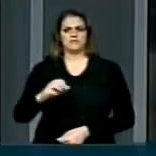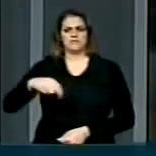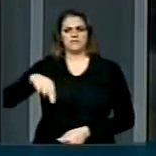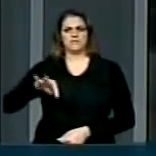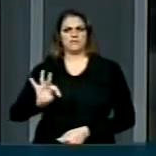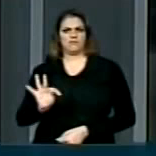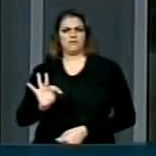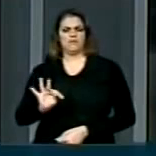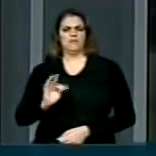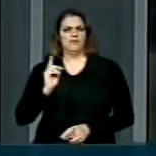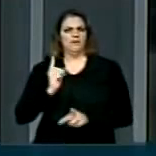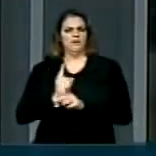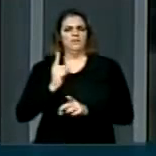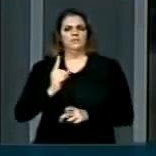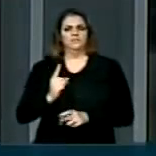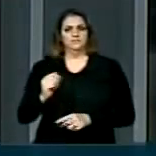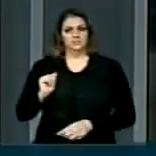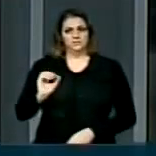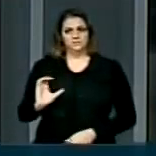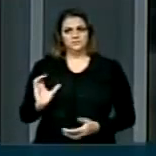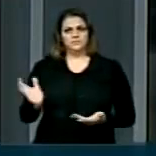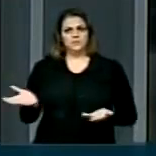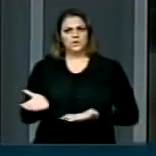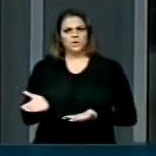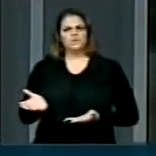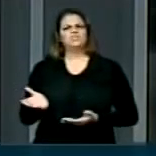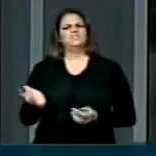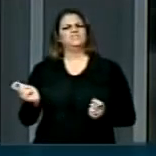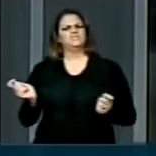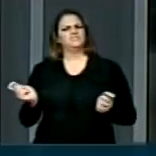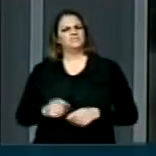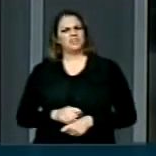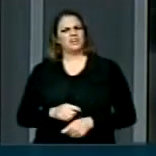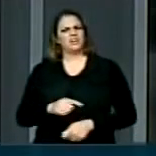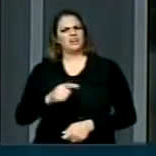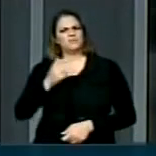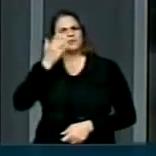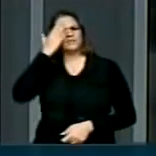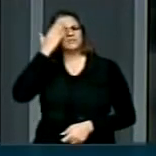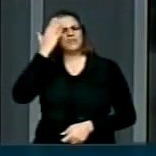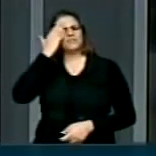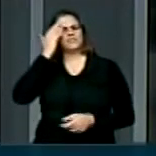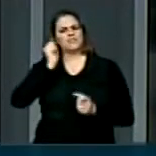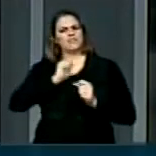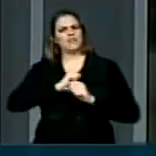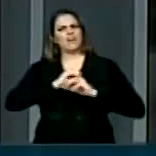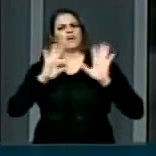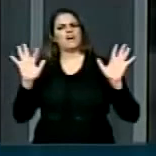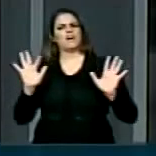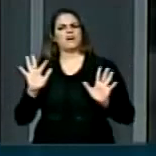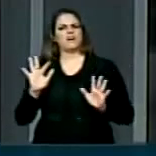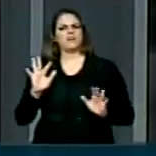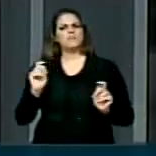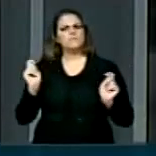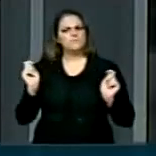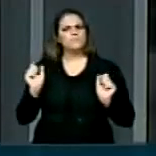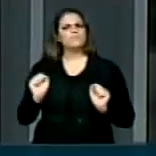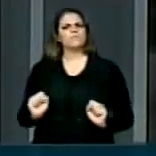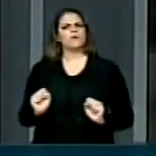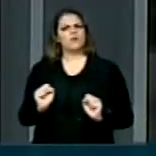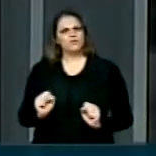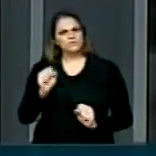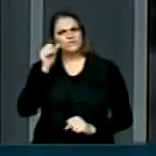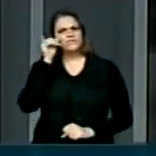o adolescente de hoje é capaz de entender o caráter ilícito de um ato e escolher entre os praticados ou